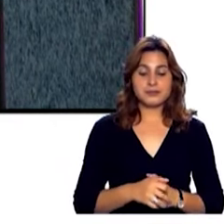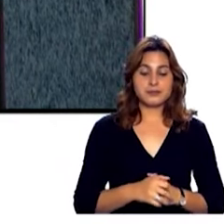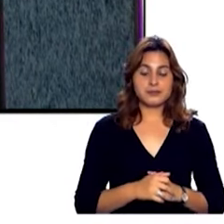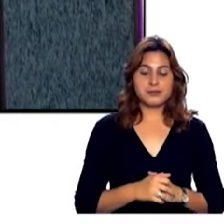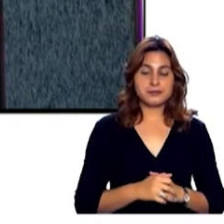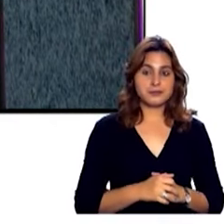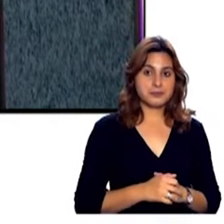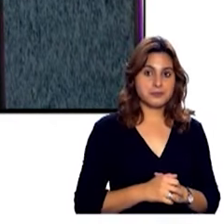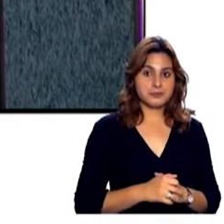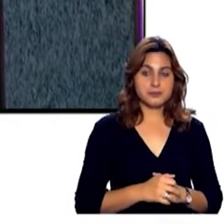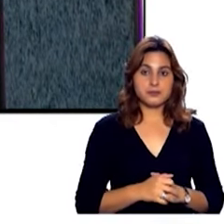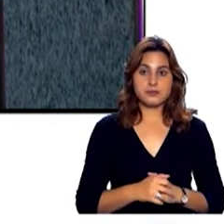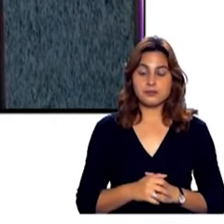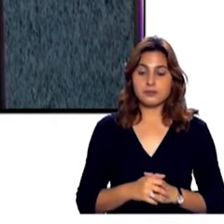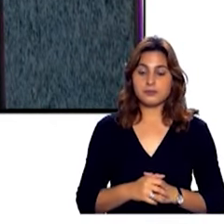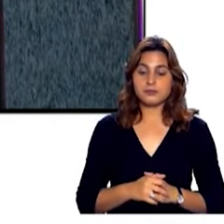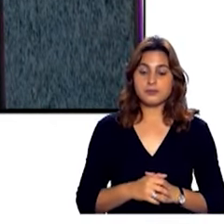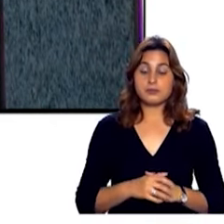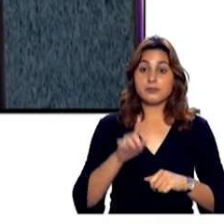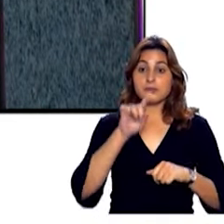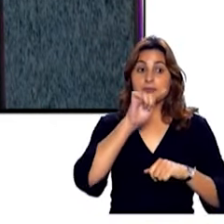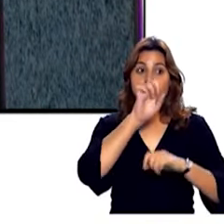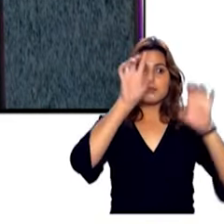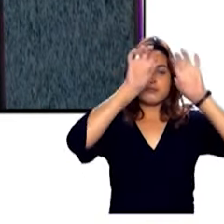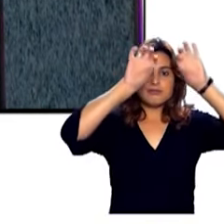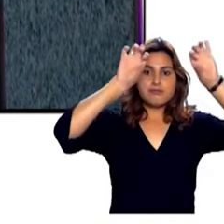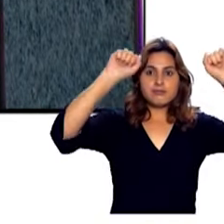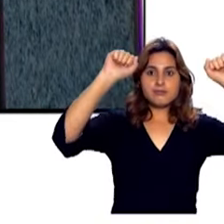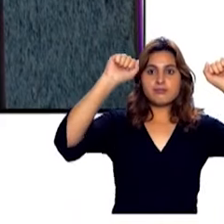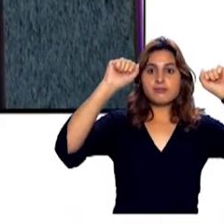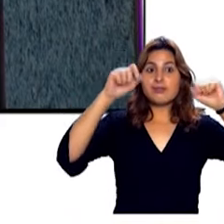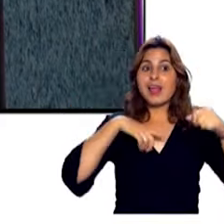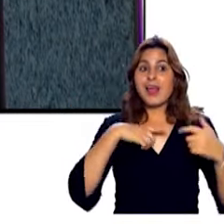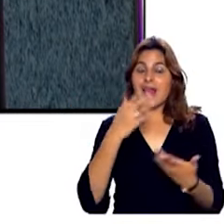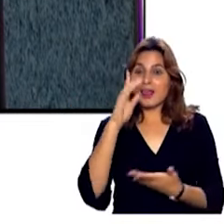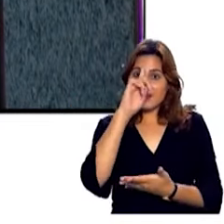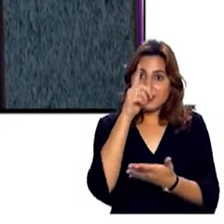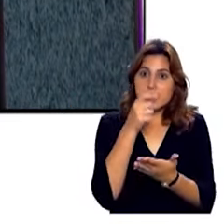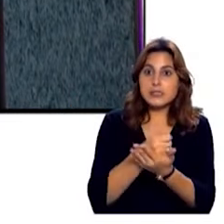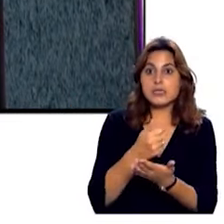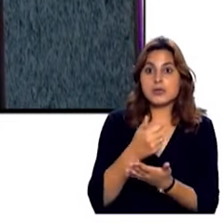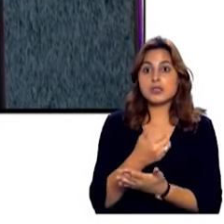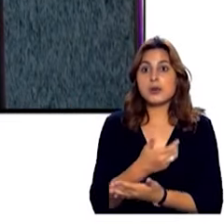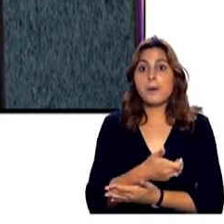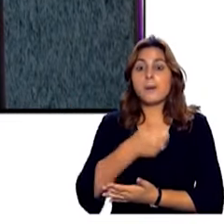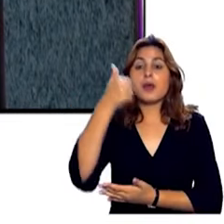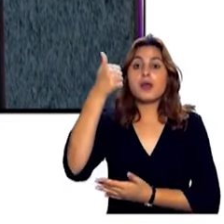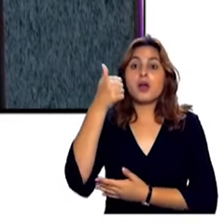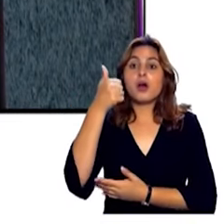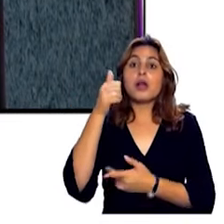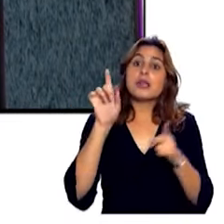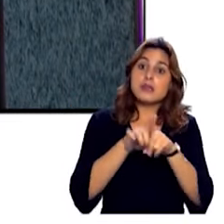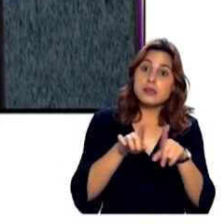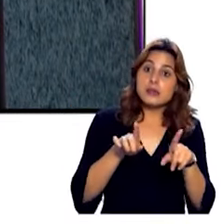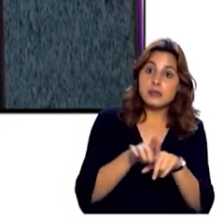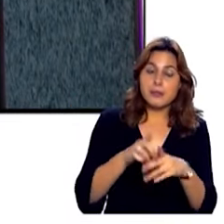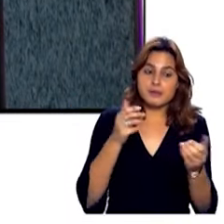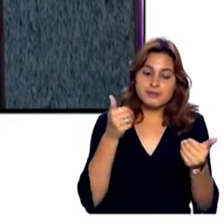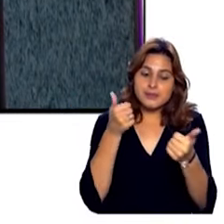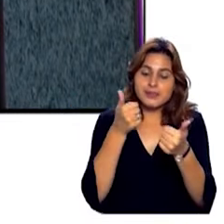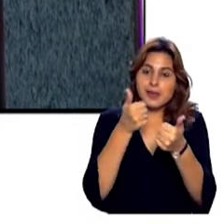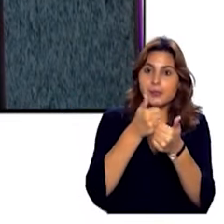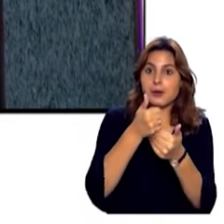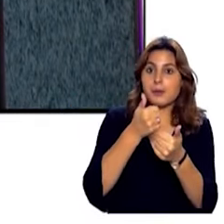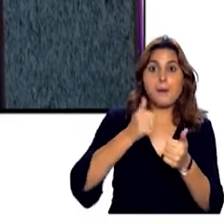Constitucional a corte melhor decide tanto melhor decide quanto mais se aproxima a um